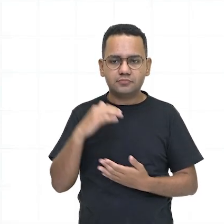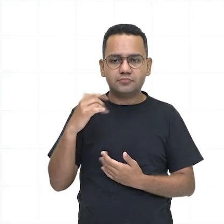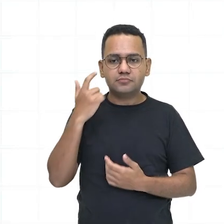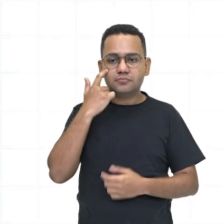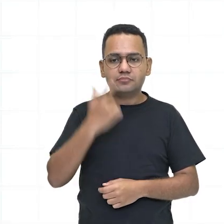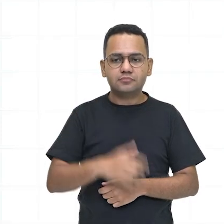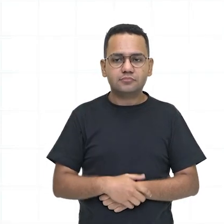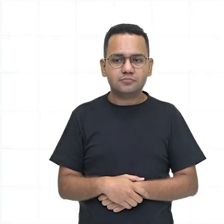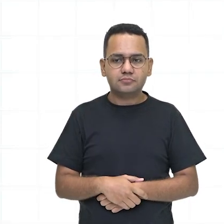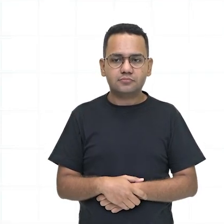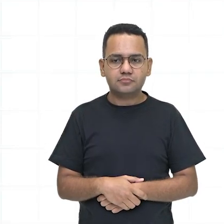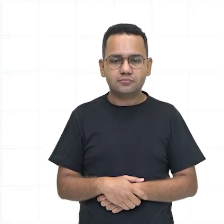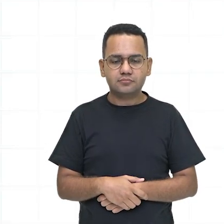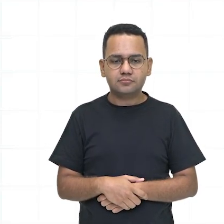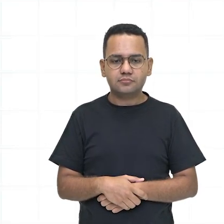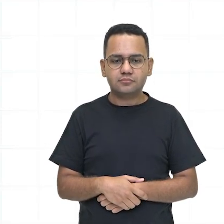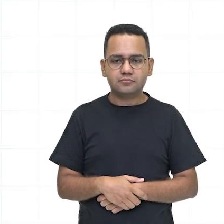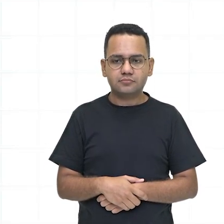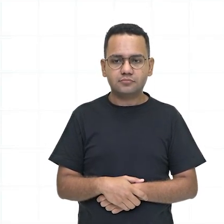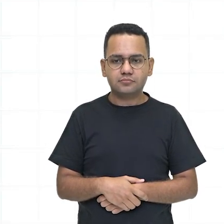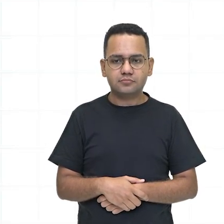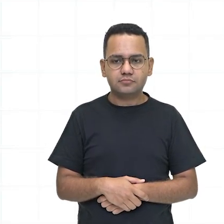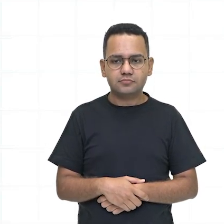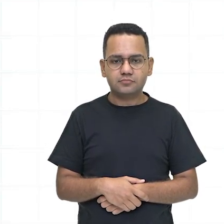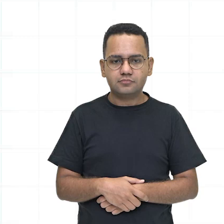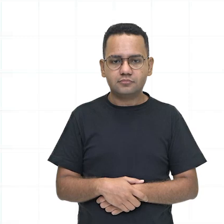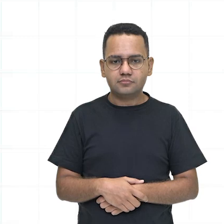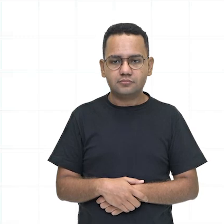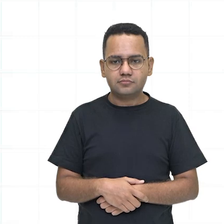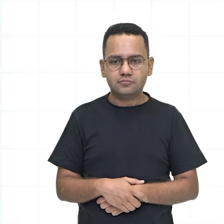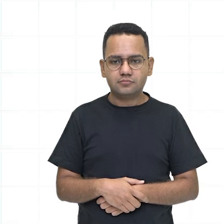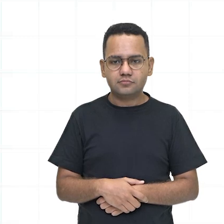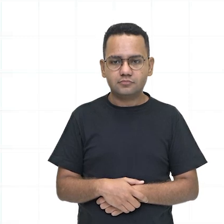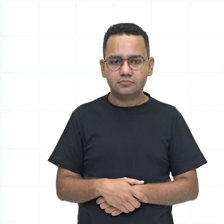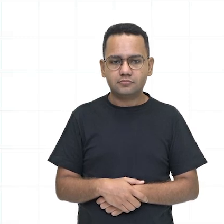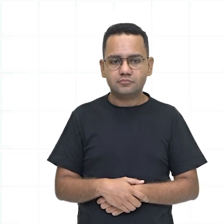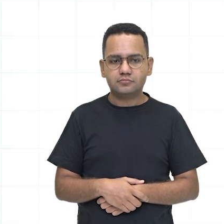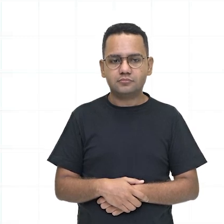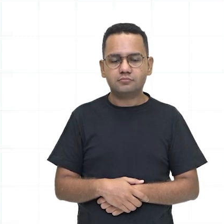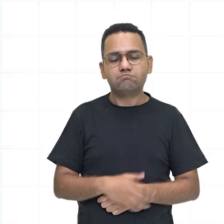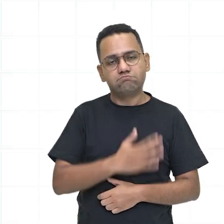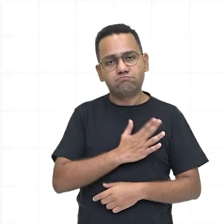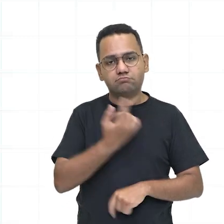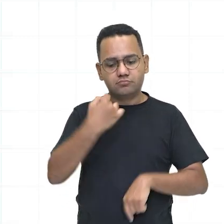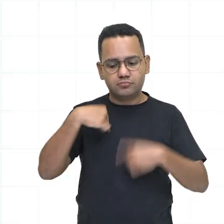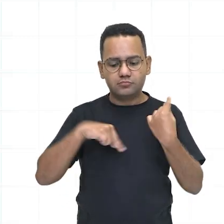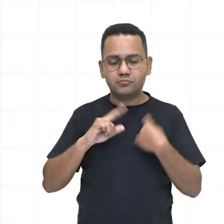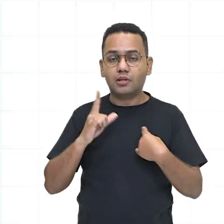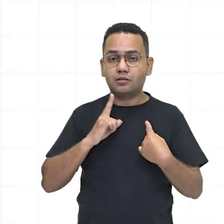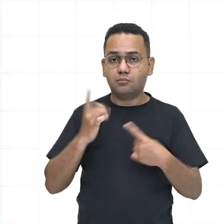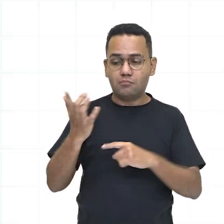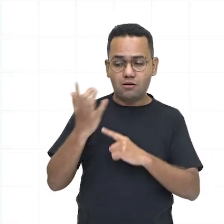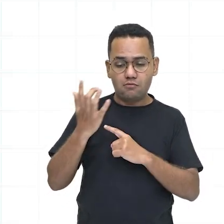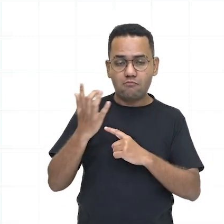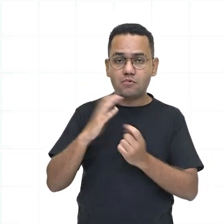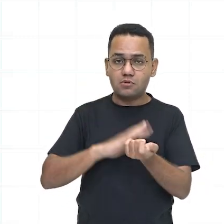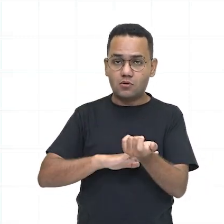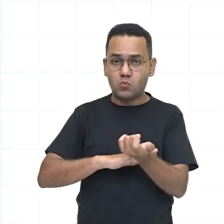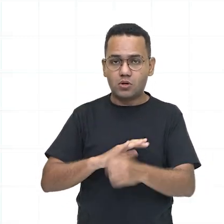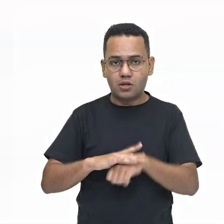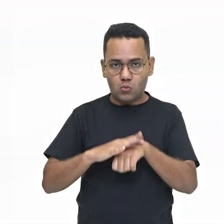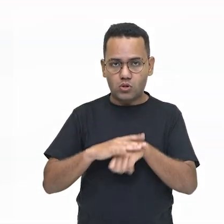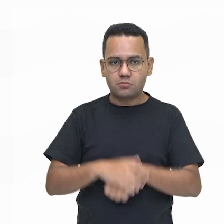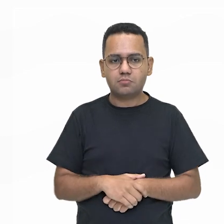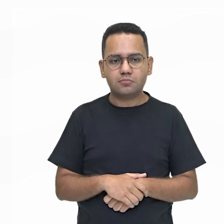o sistema que é mais afetado pela hipertensão, tá bom? E agora nós vamos falar aqui sobre